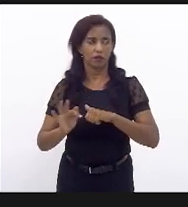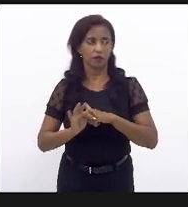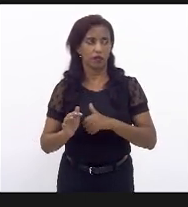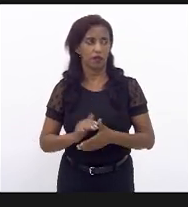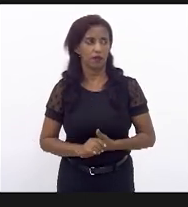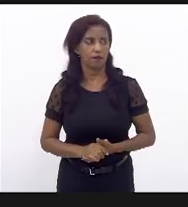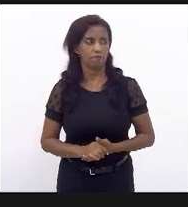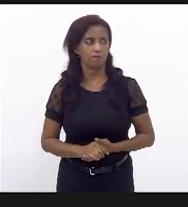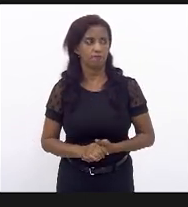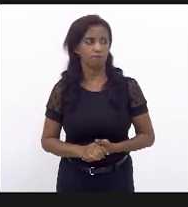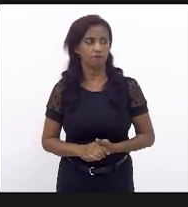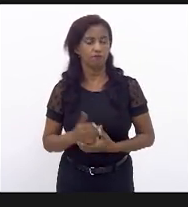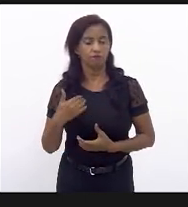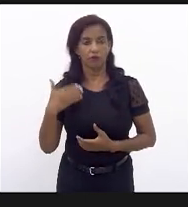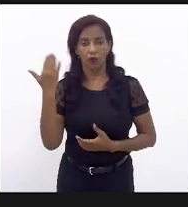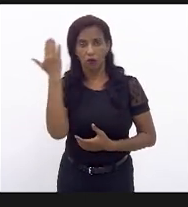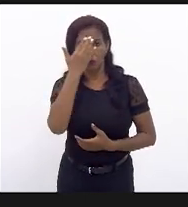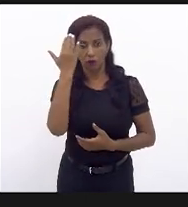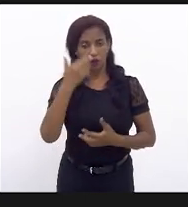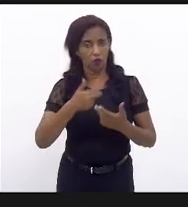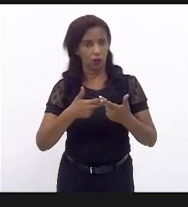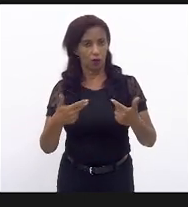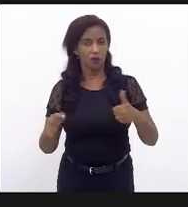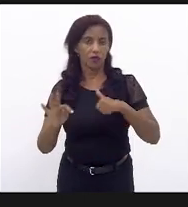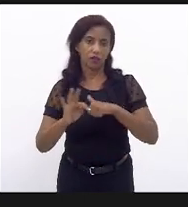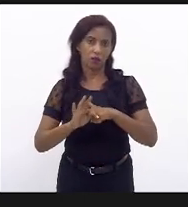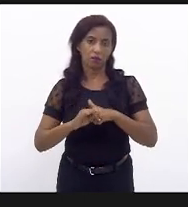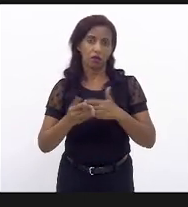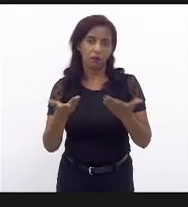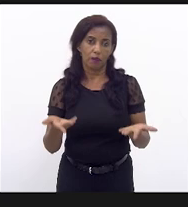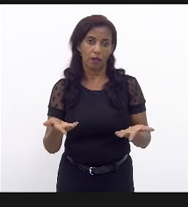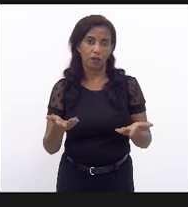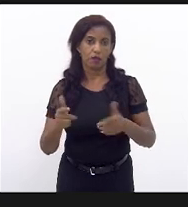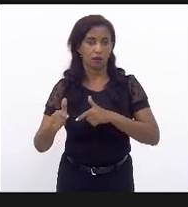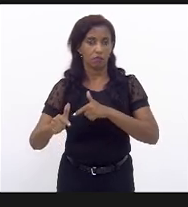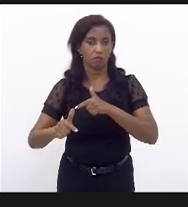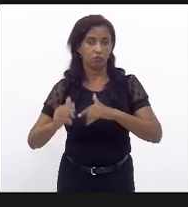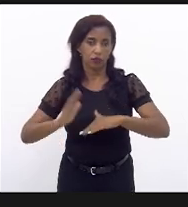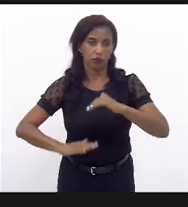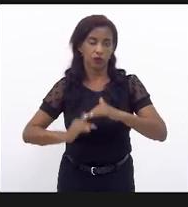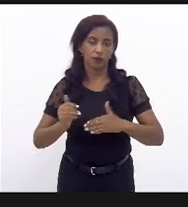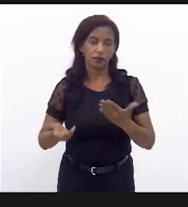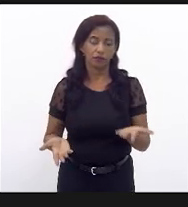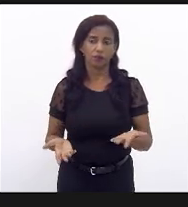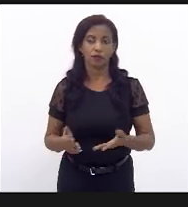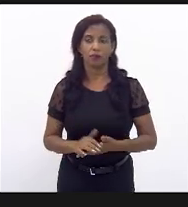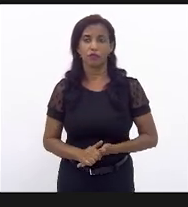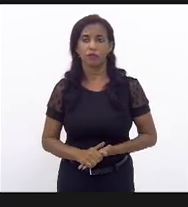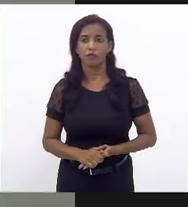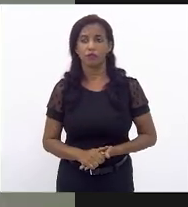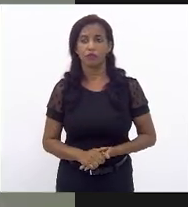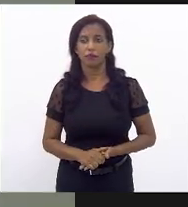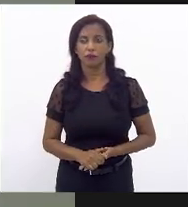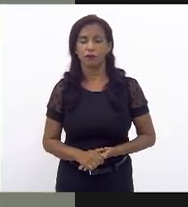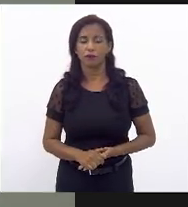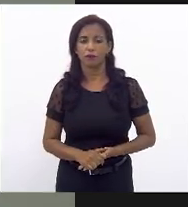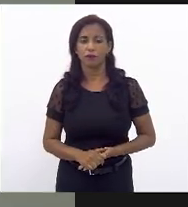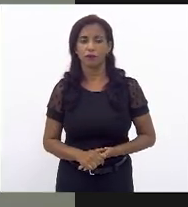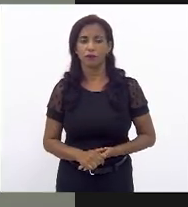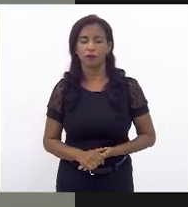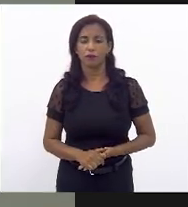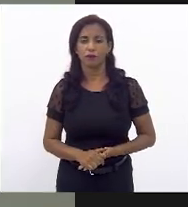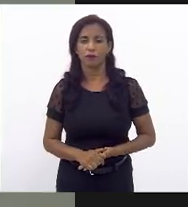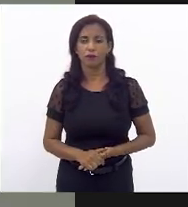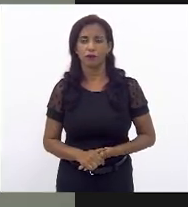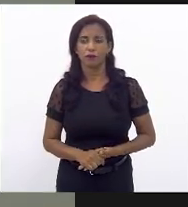Não ver no currículo qualificação técnica para essa função Eu desculpo, eu discordo